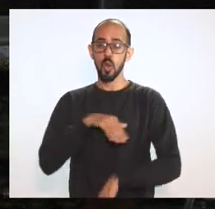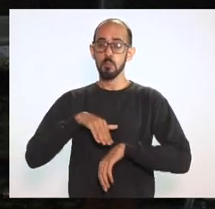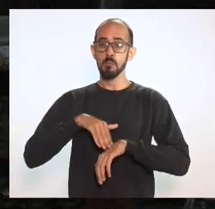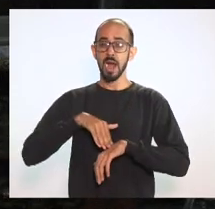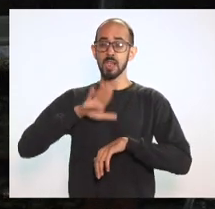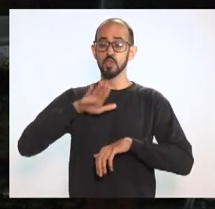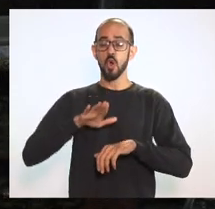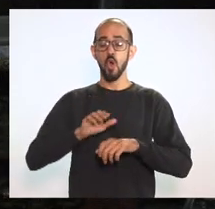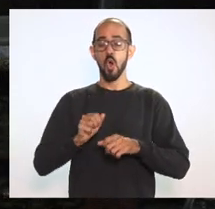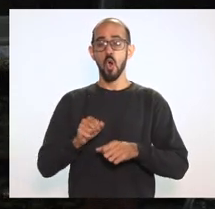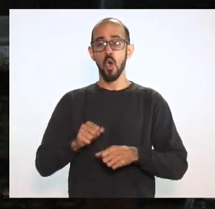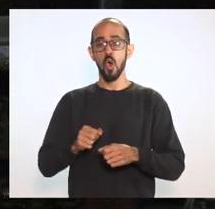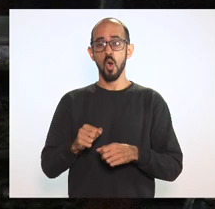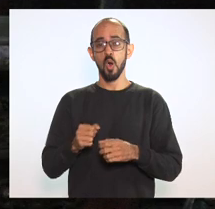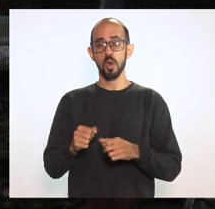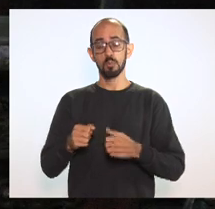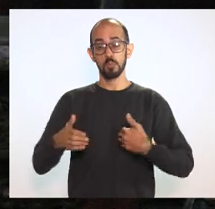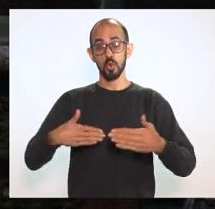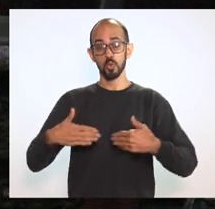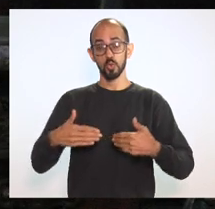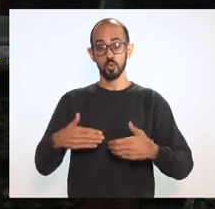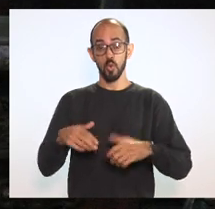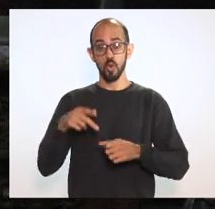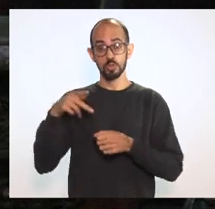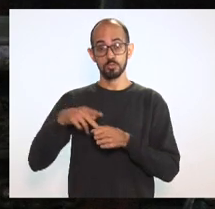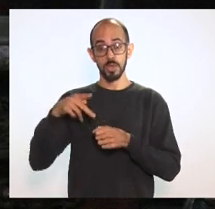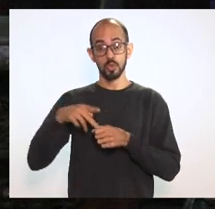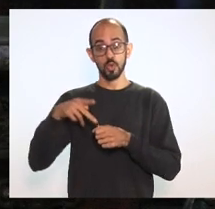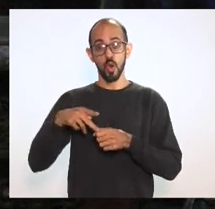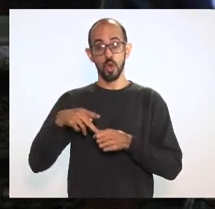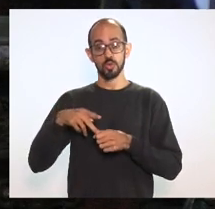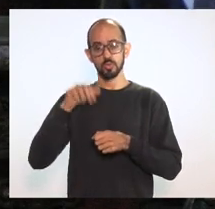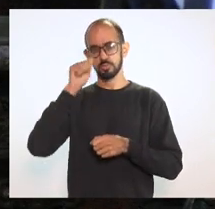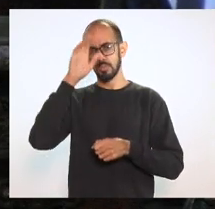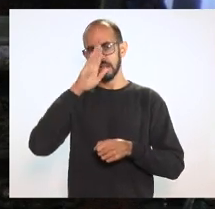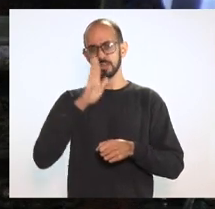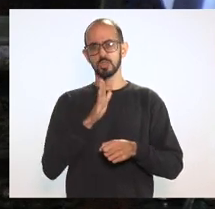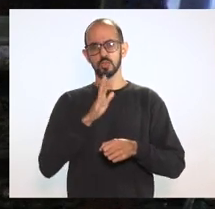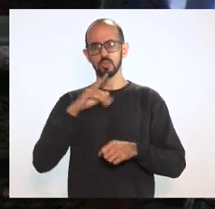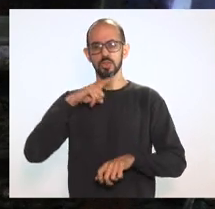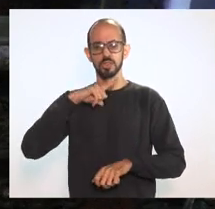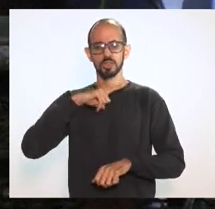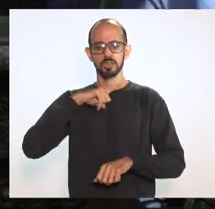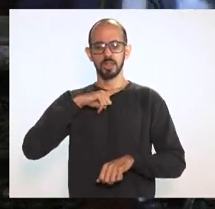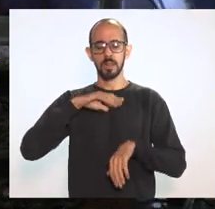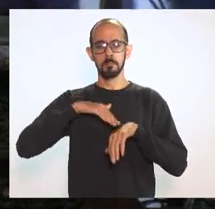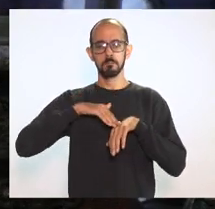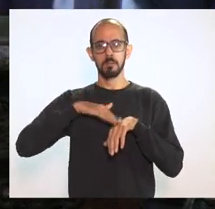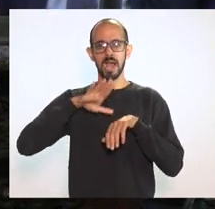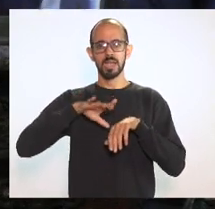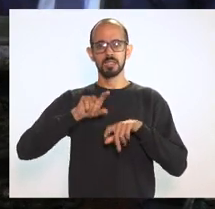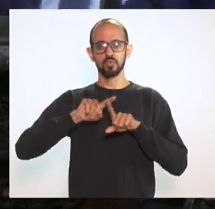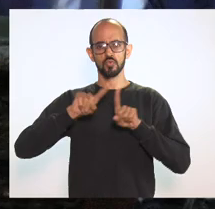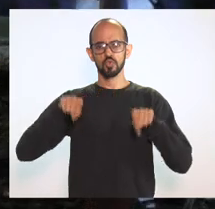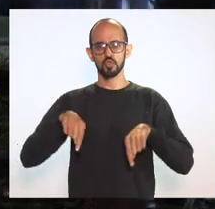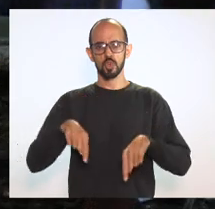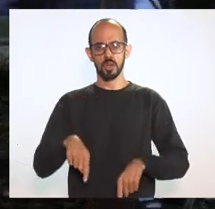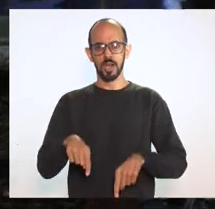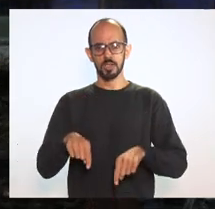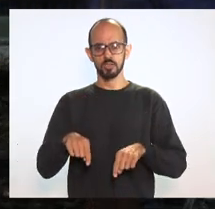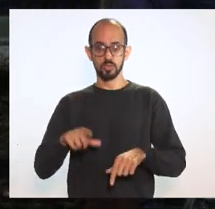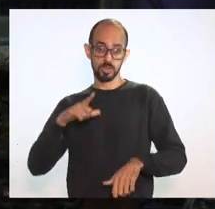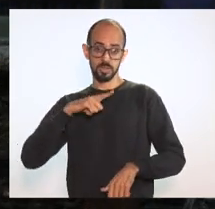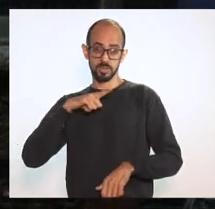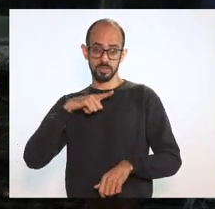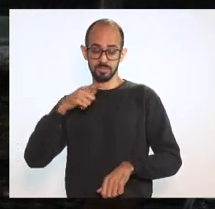de petróleo do país e concentra hoje o maior contingente de trabalhadores especializados nessa